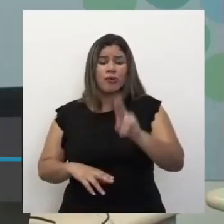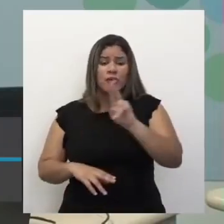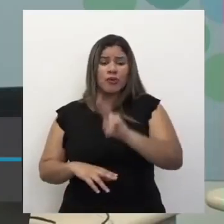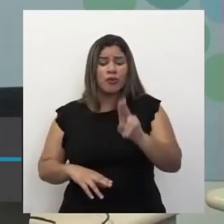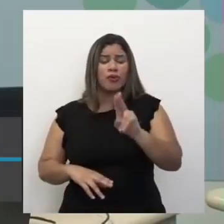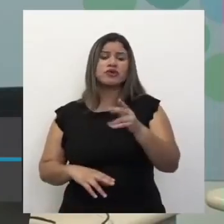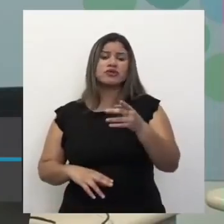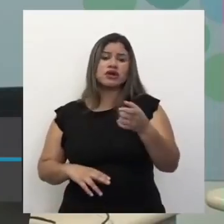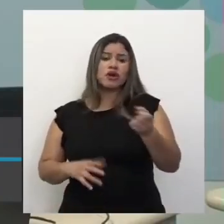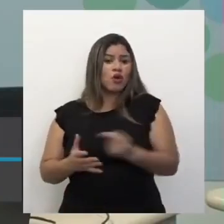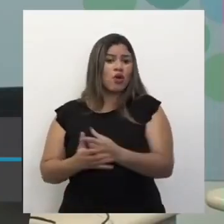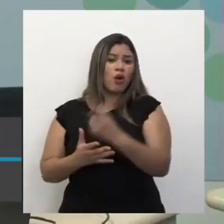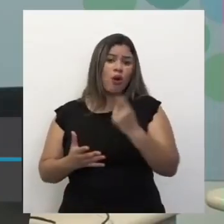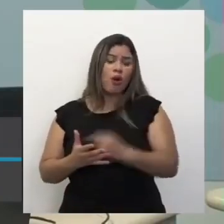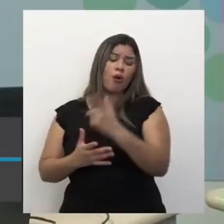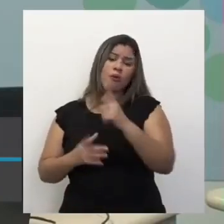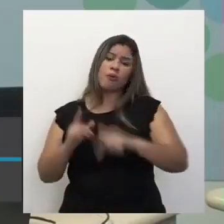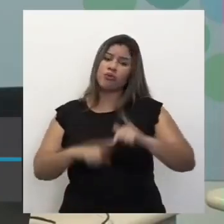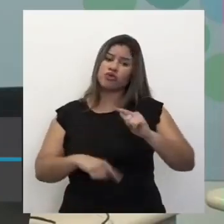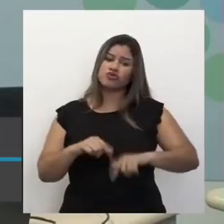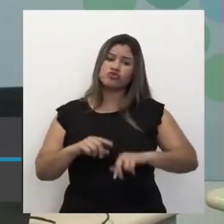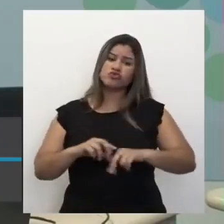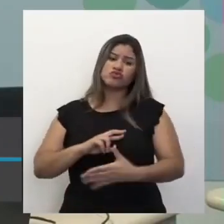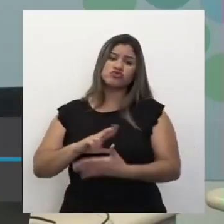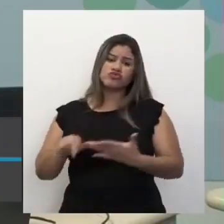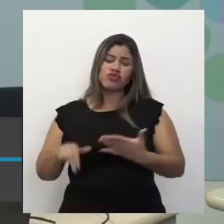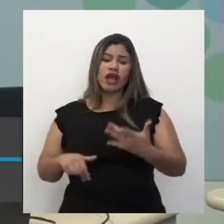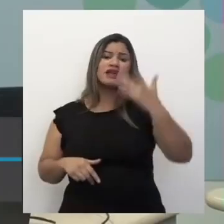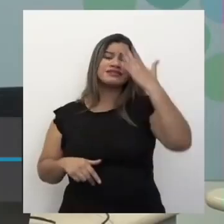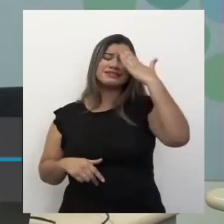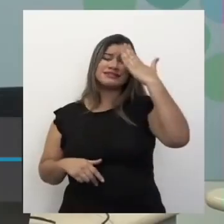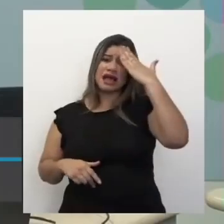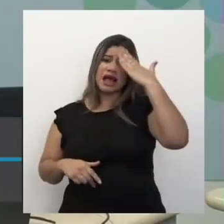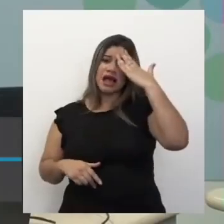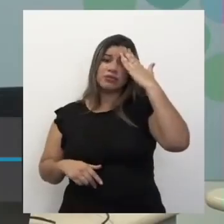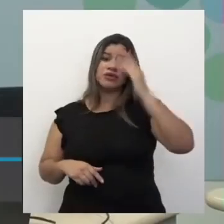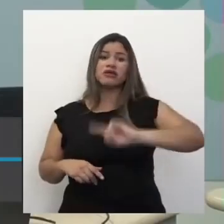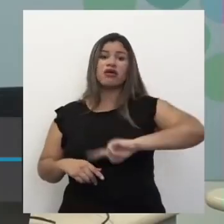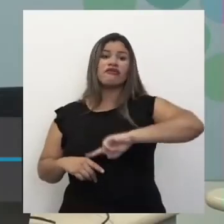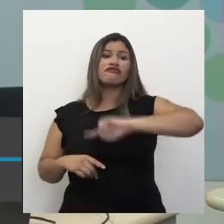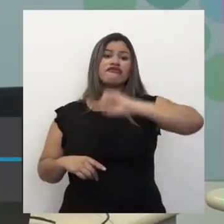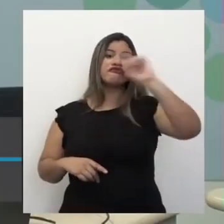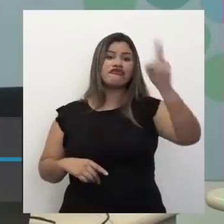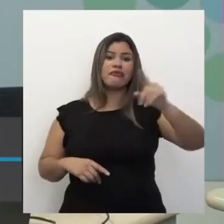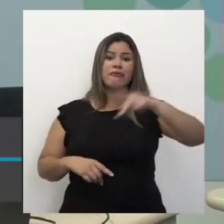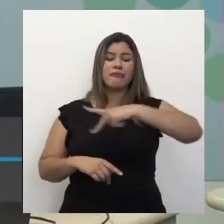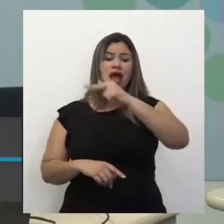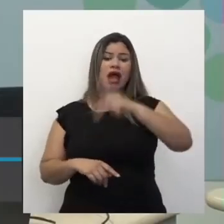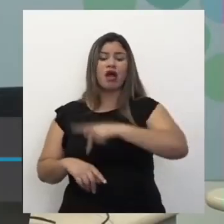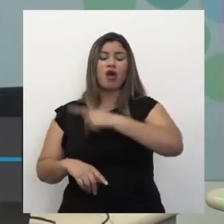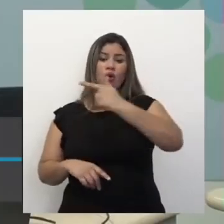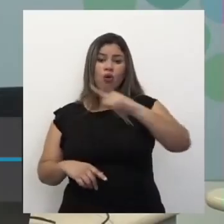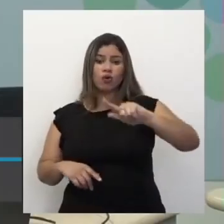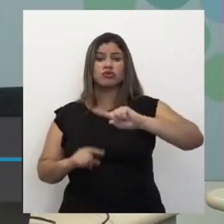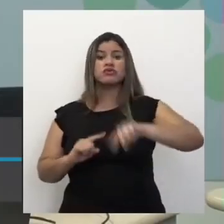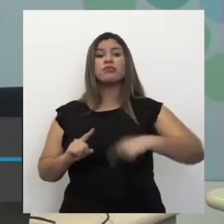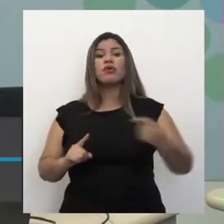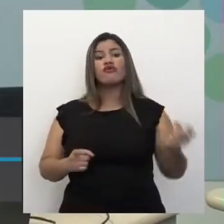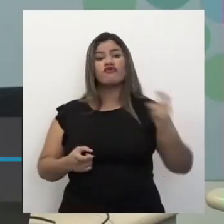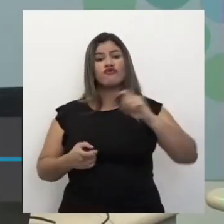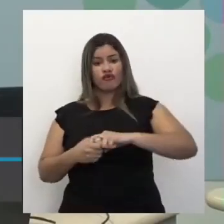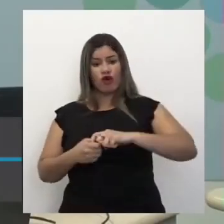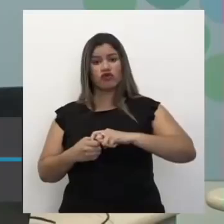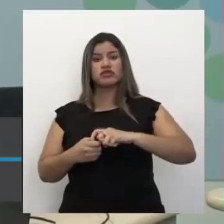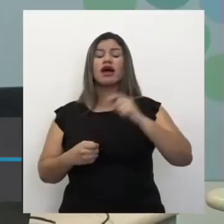o produto. Tudo bem que a gente sabe que muita coisa vai para fora, mas depois volta como produto importado. Então, essa